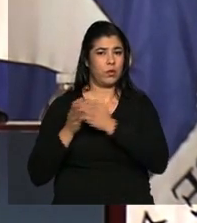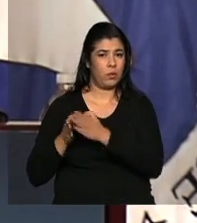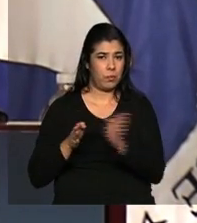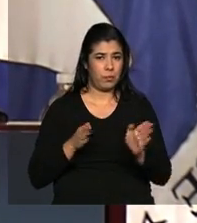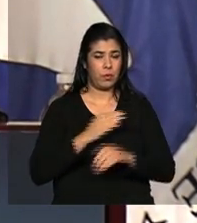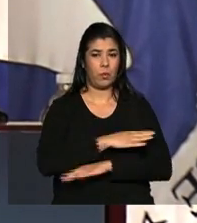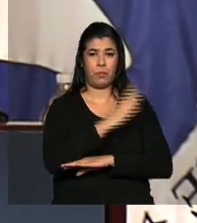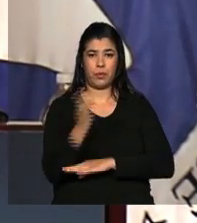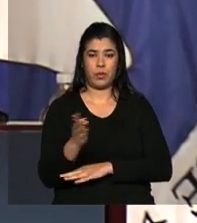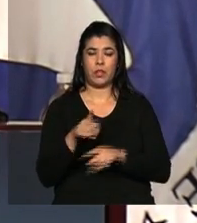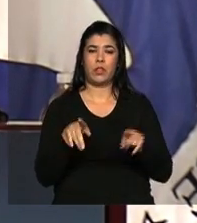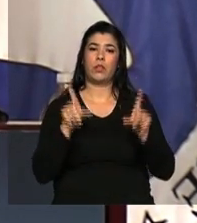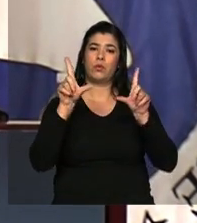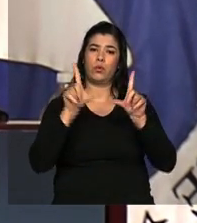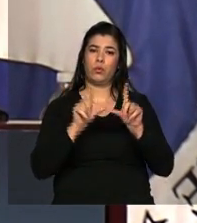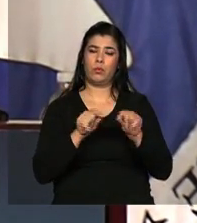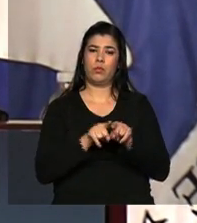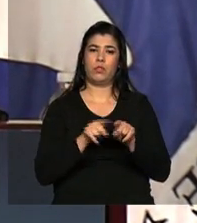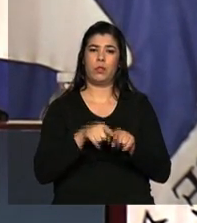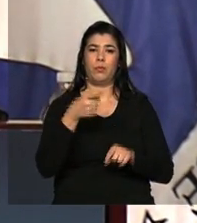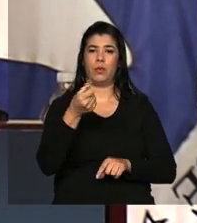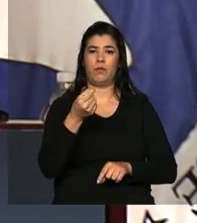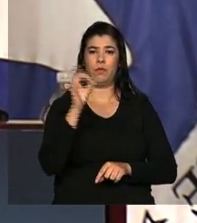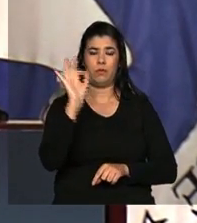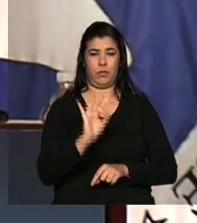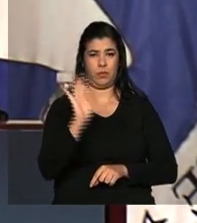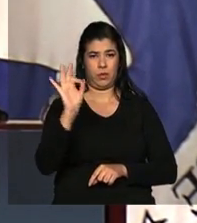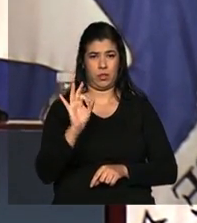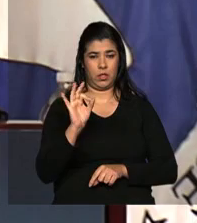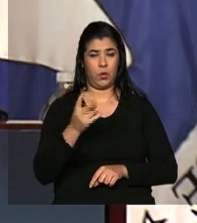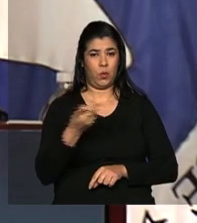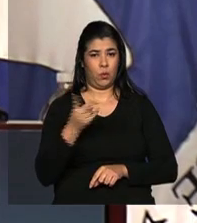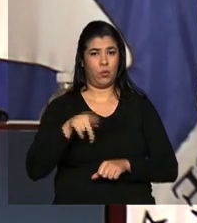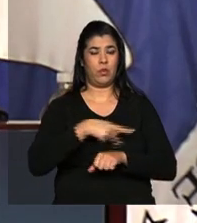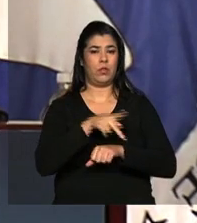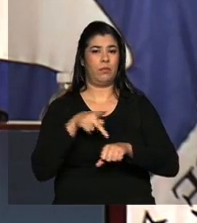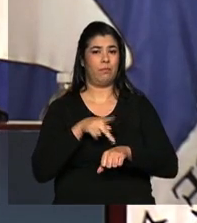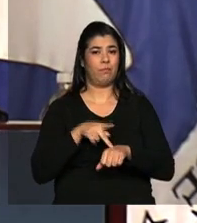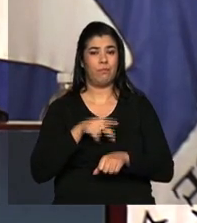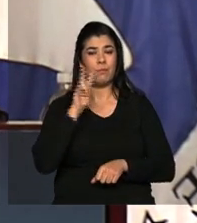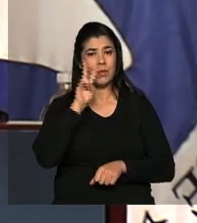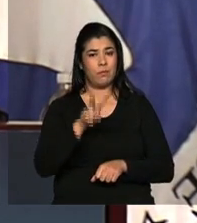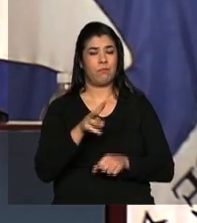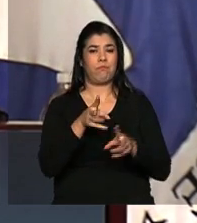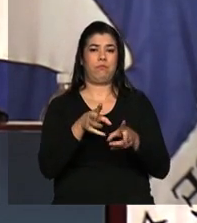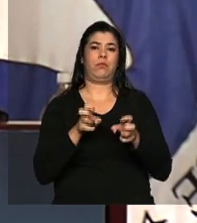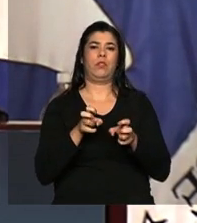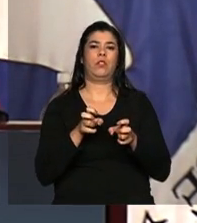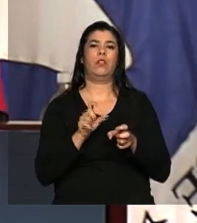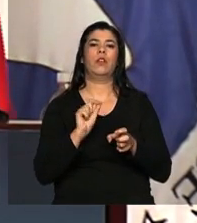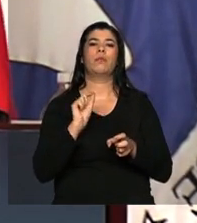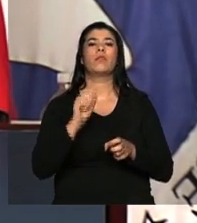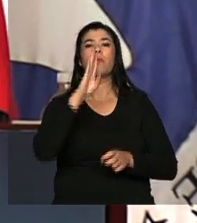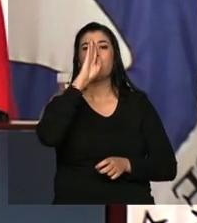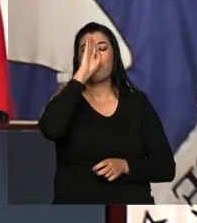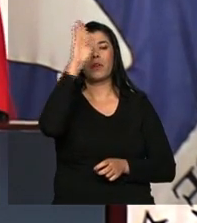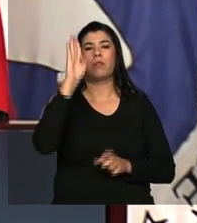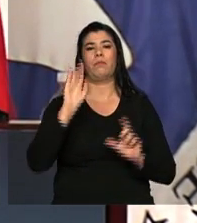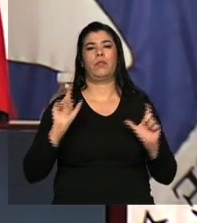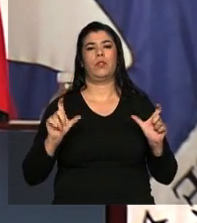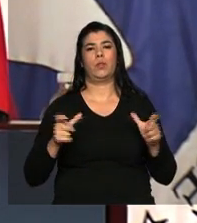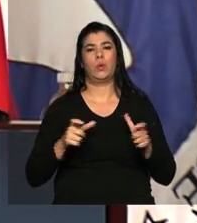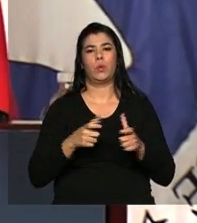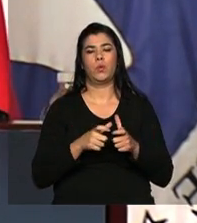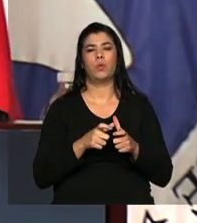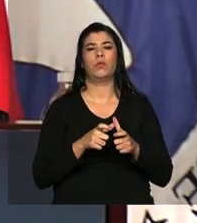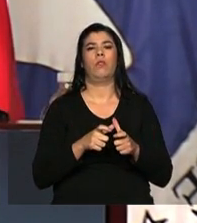duas são as duas maiores reduções ocorridas no mundo em relação à